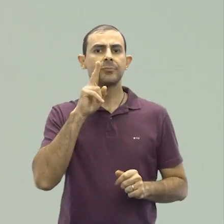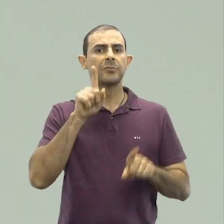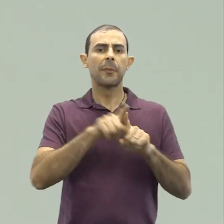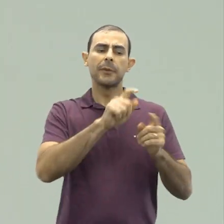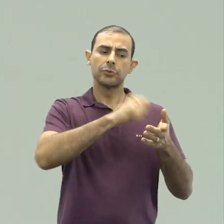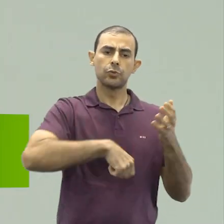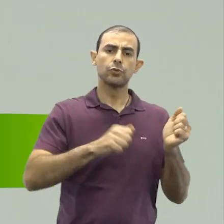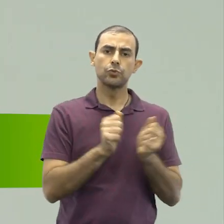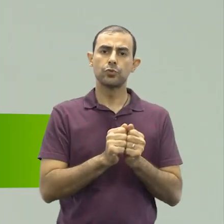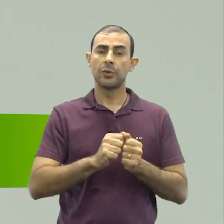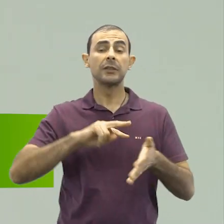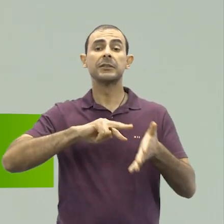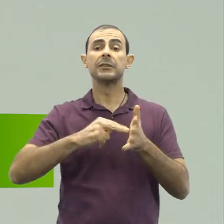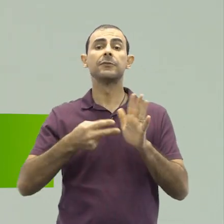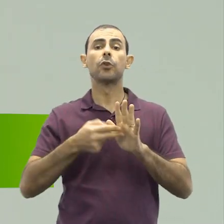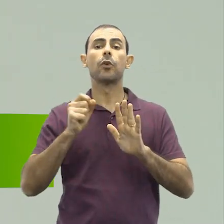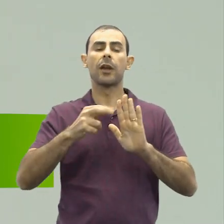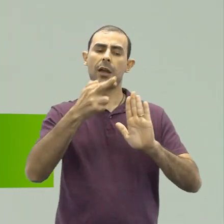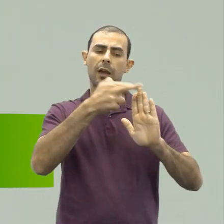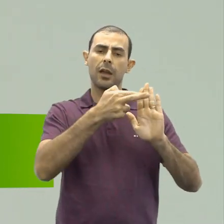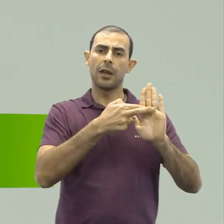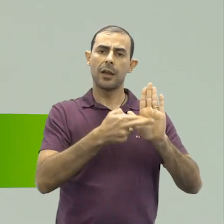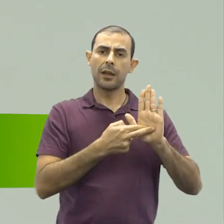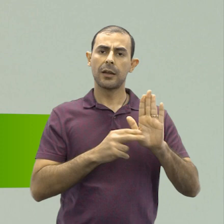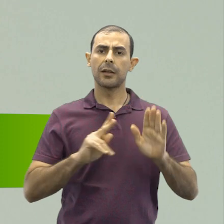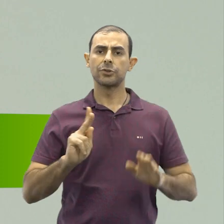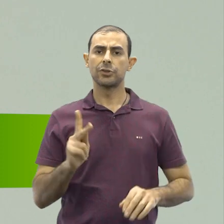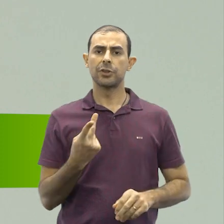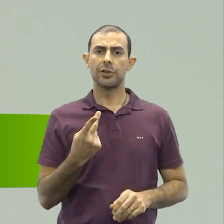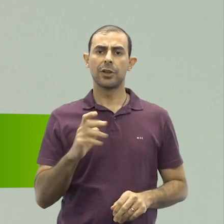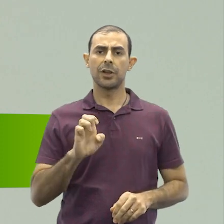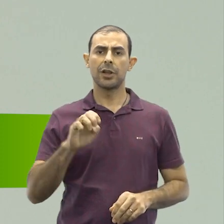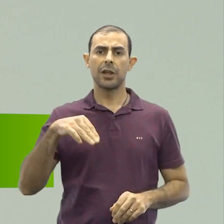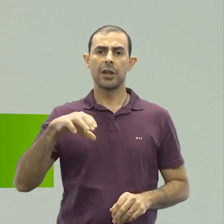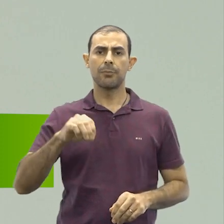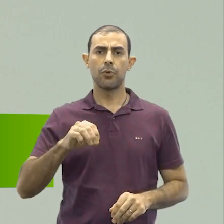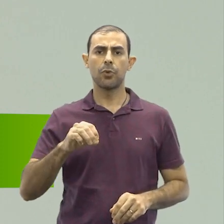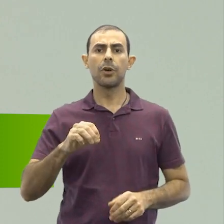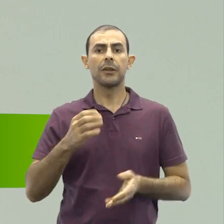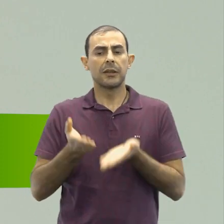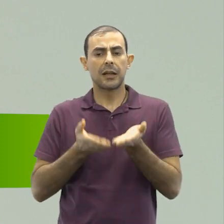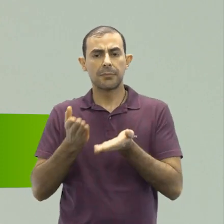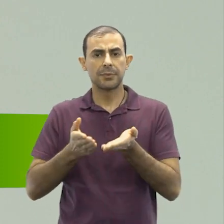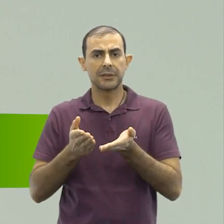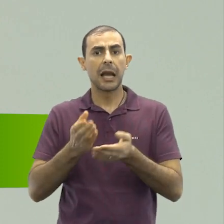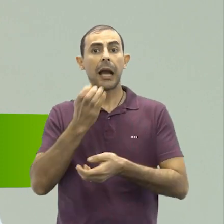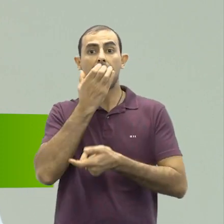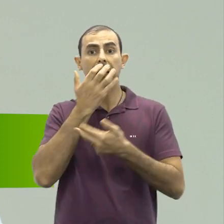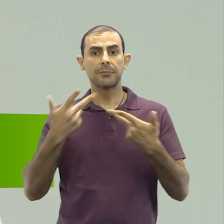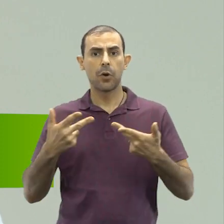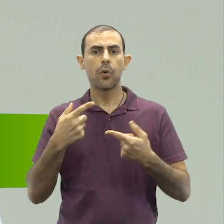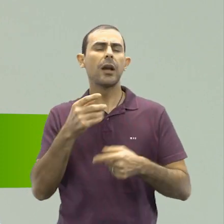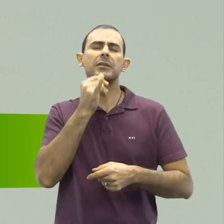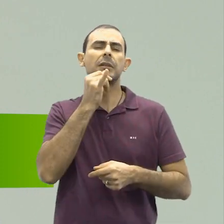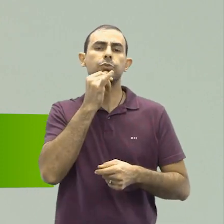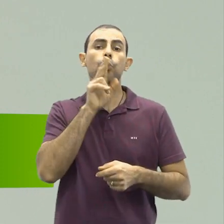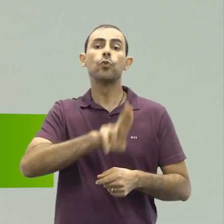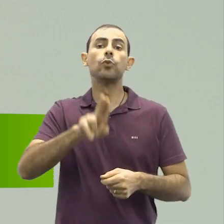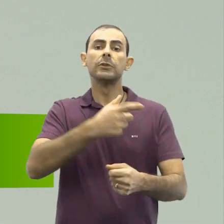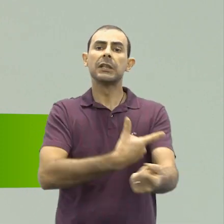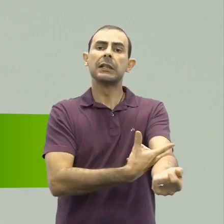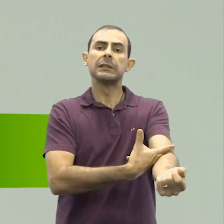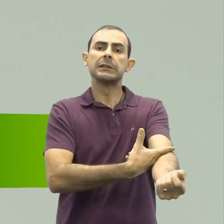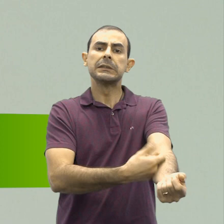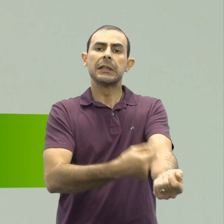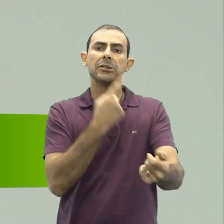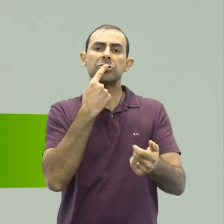que trata da regulamentação da hemoterapia animal, da transfusão sanguínea entre animais, né? Porque surgiu